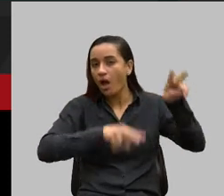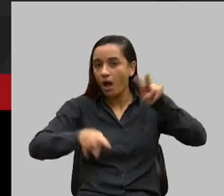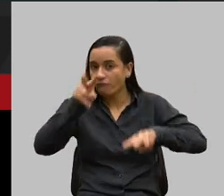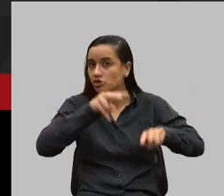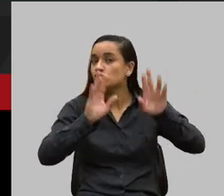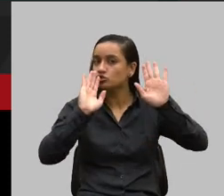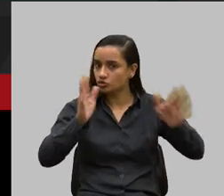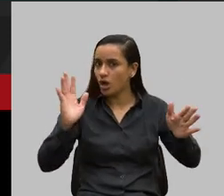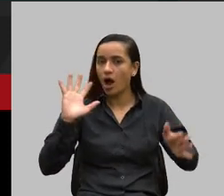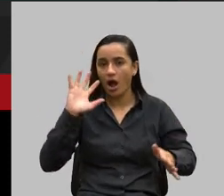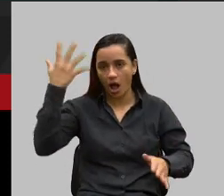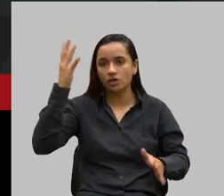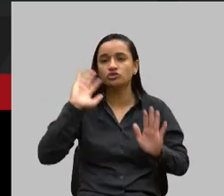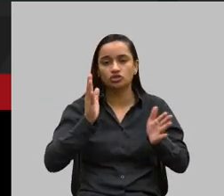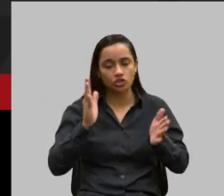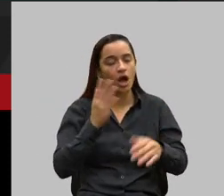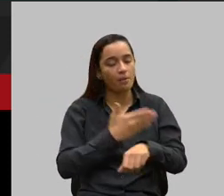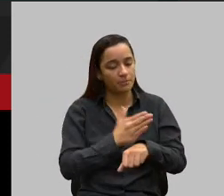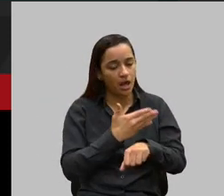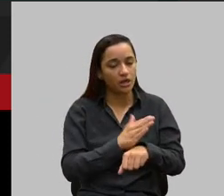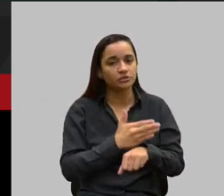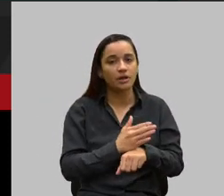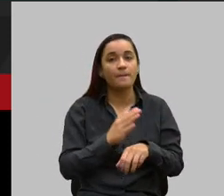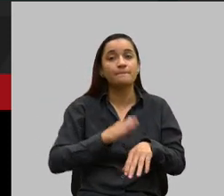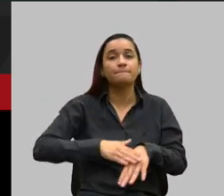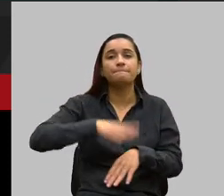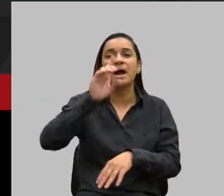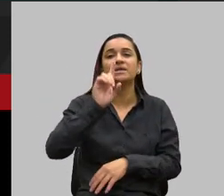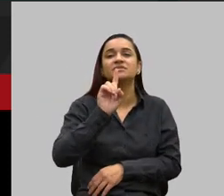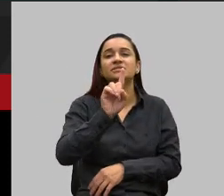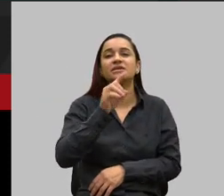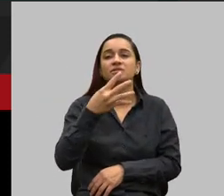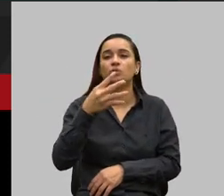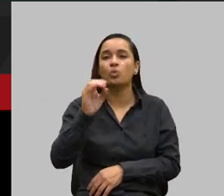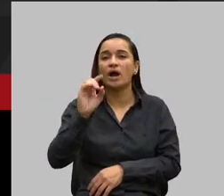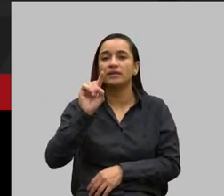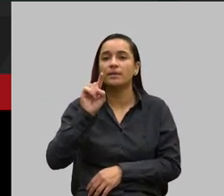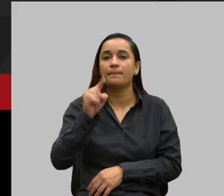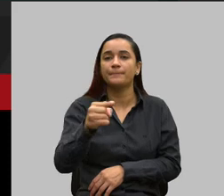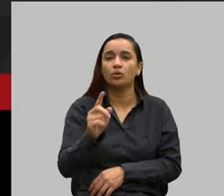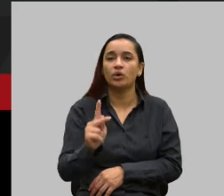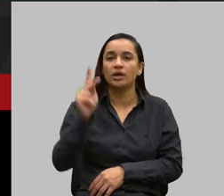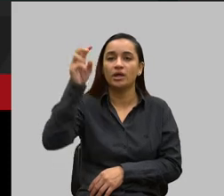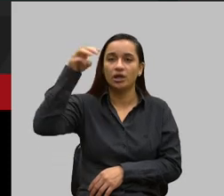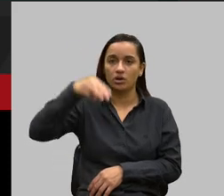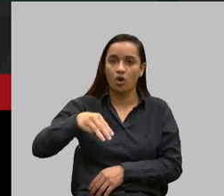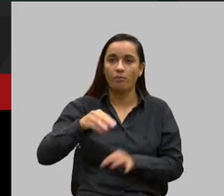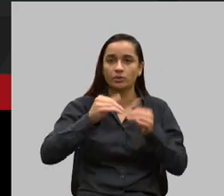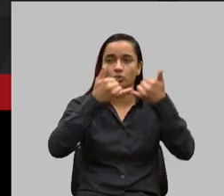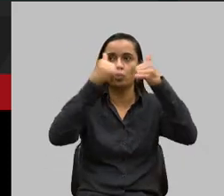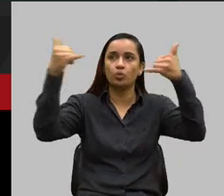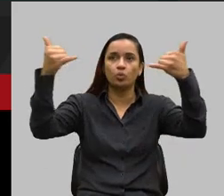inclusive de mais de 140.000 km de rede né e Todos os reforços aí de equipe necessários